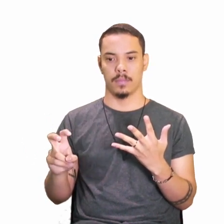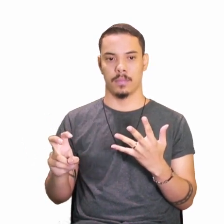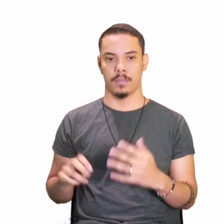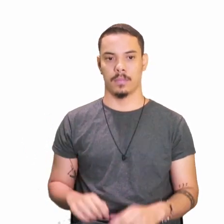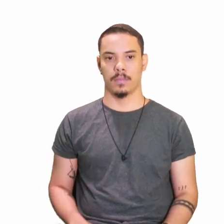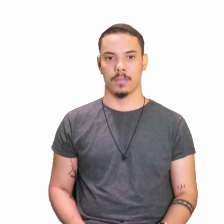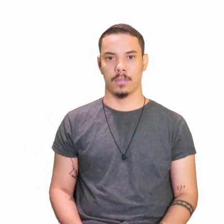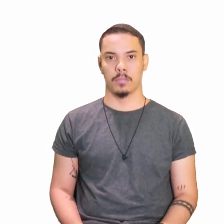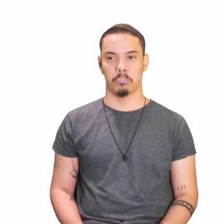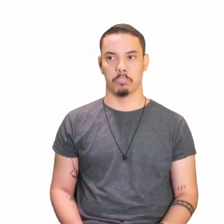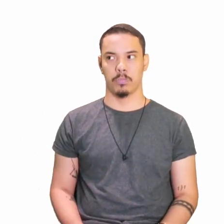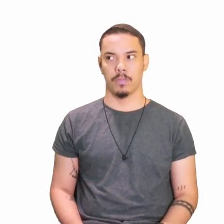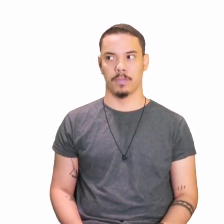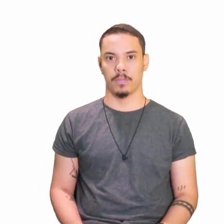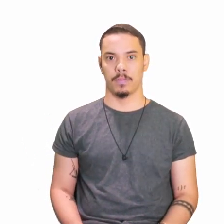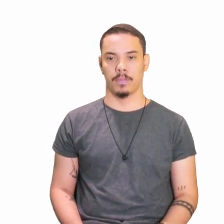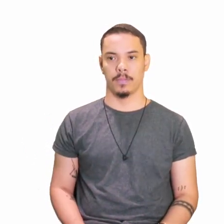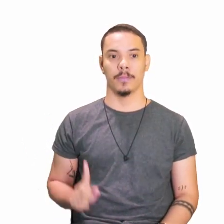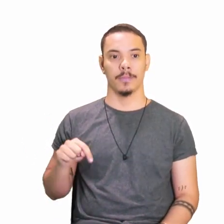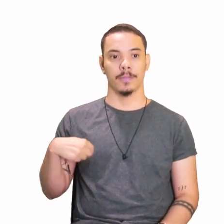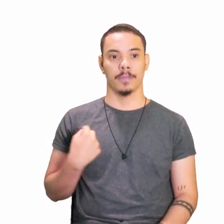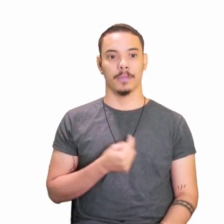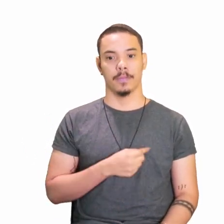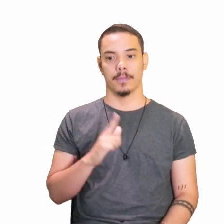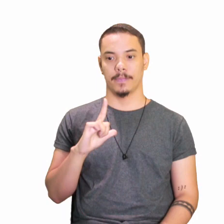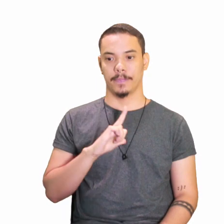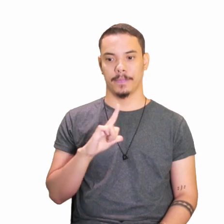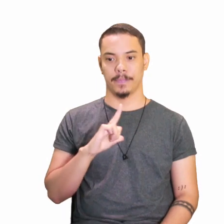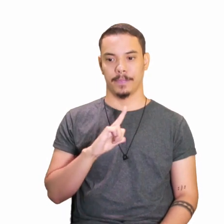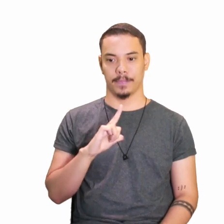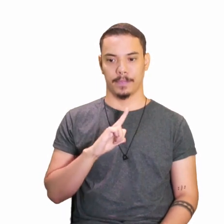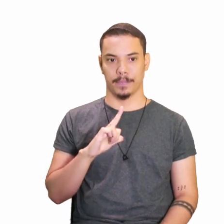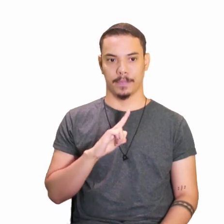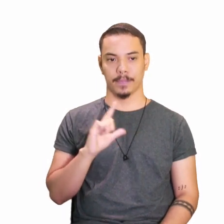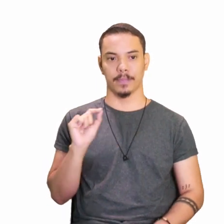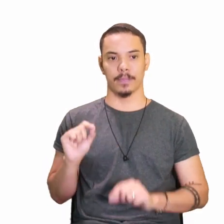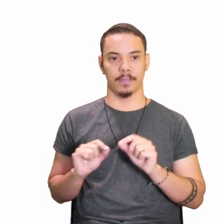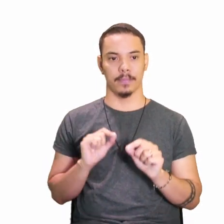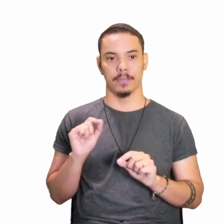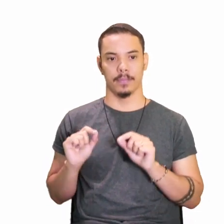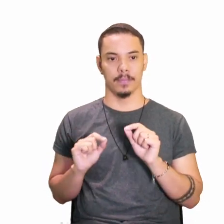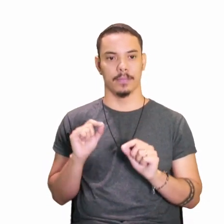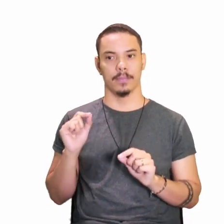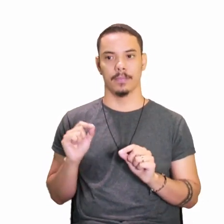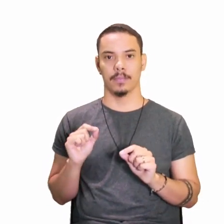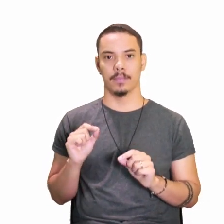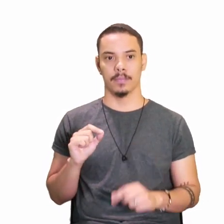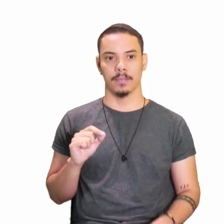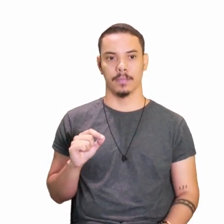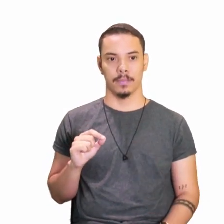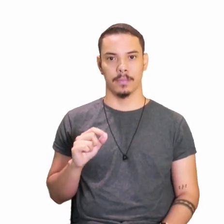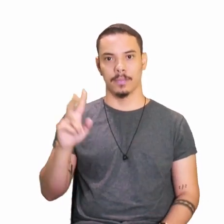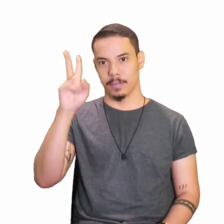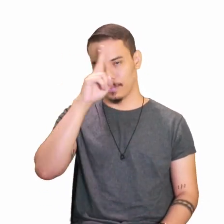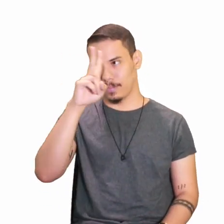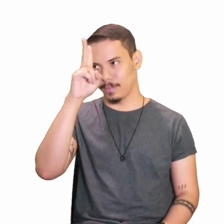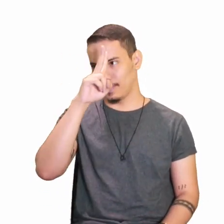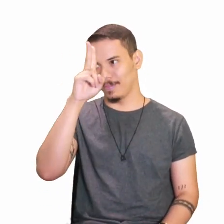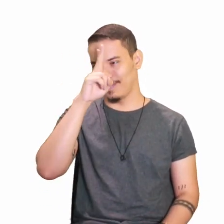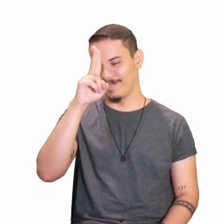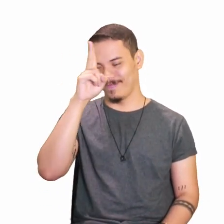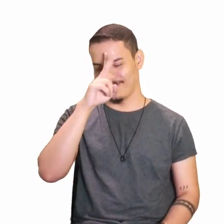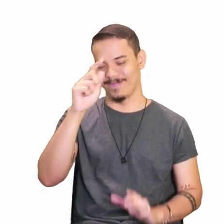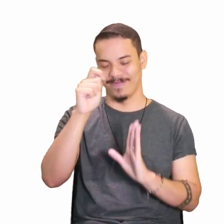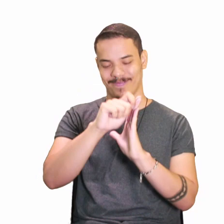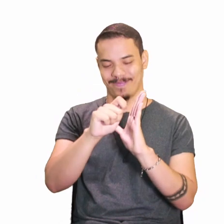cinco nós temos aqui né aquela carta de Pero Vaz que você já leu